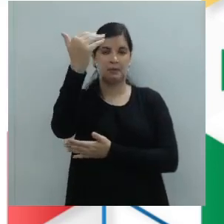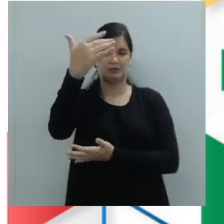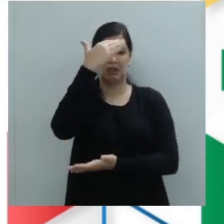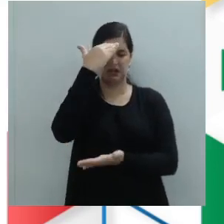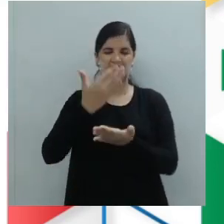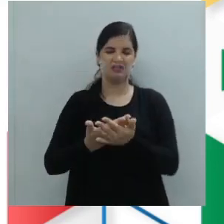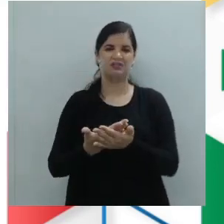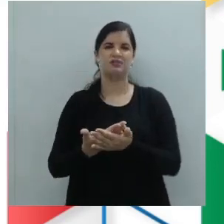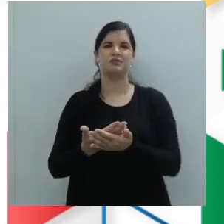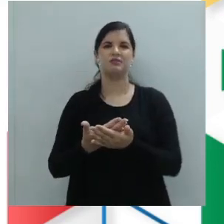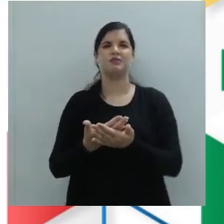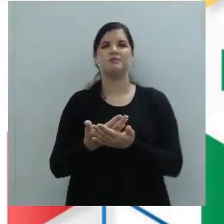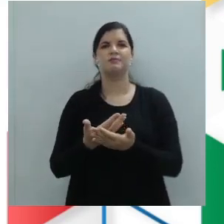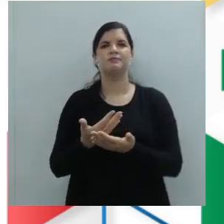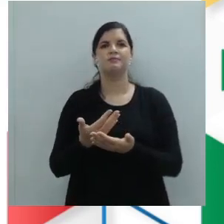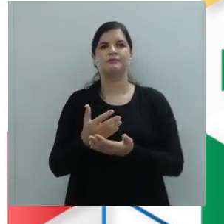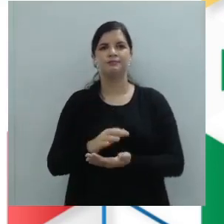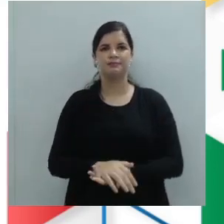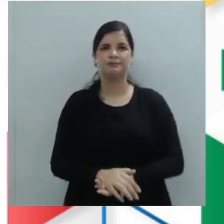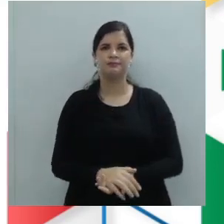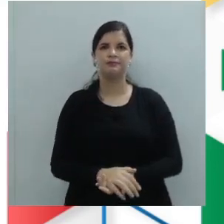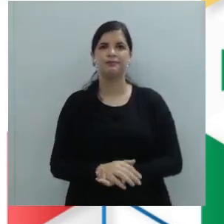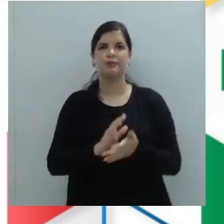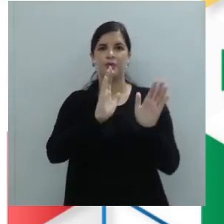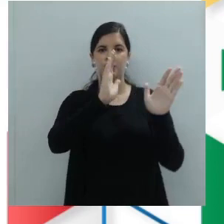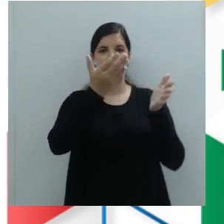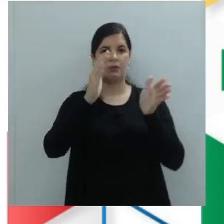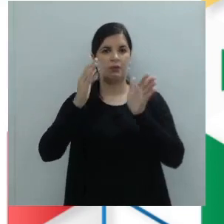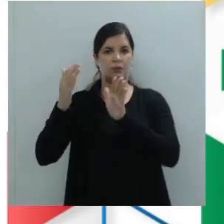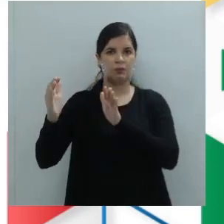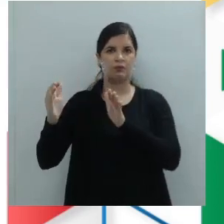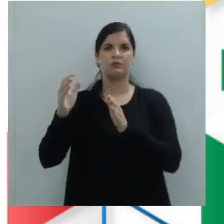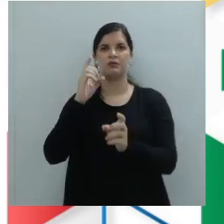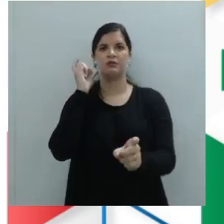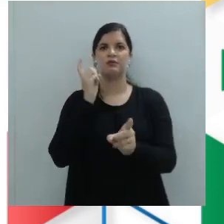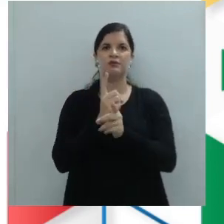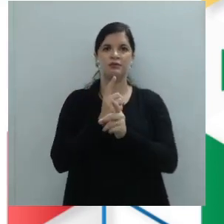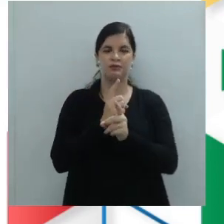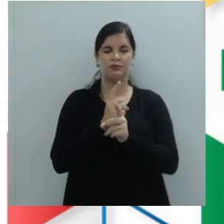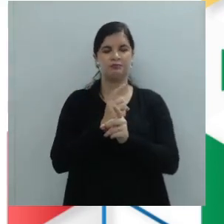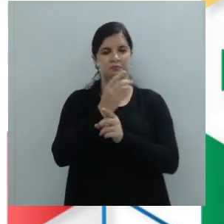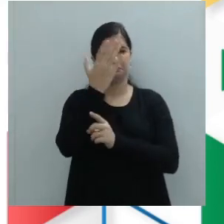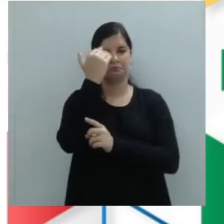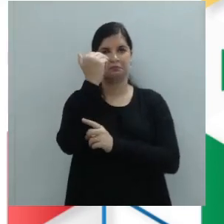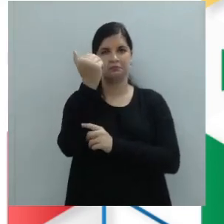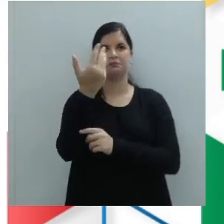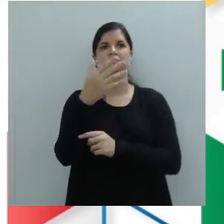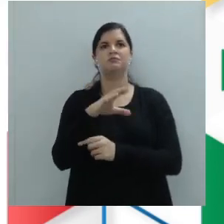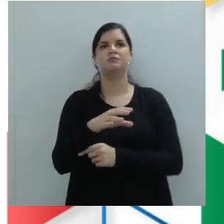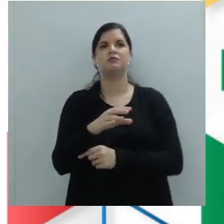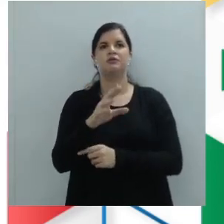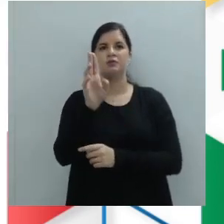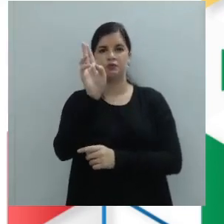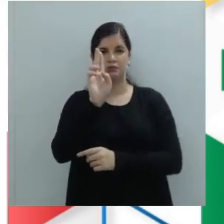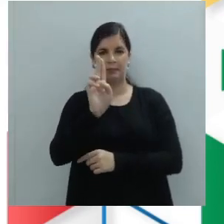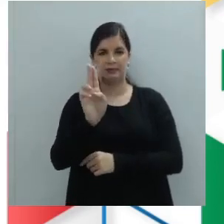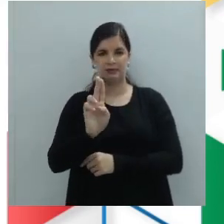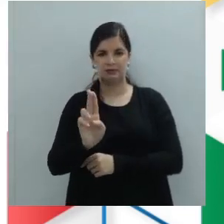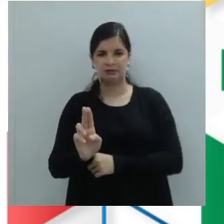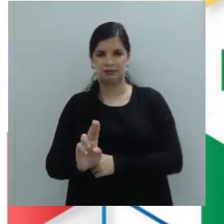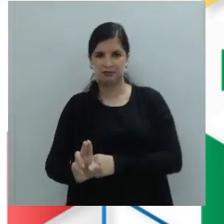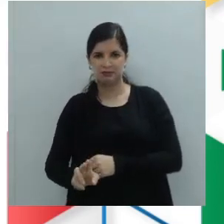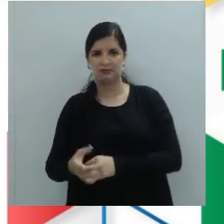pelo mundo da Rosa Cruz. E nesta ordem que encontramos figuras proeminentes, como alguns desses